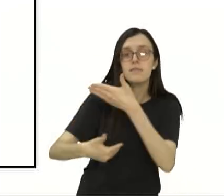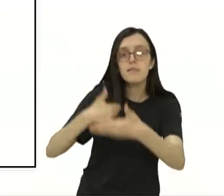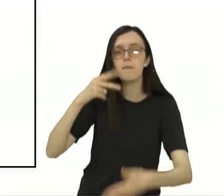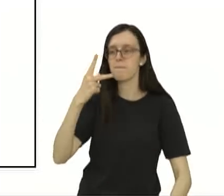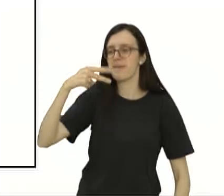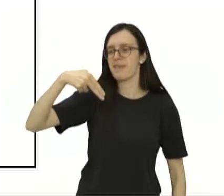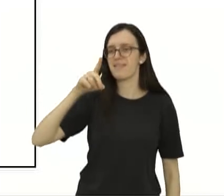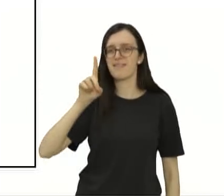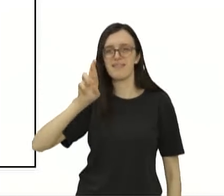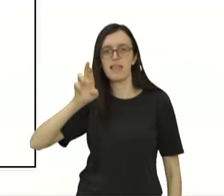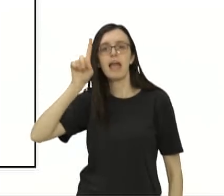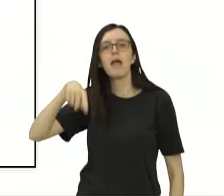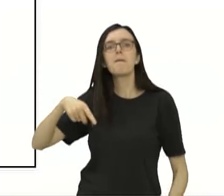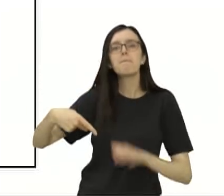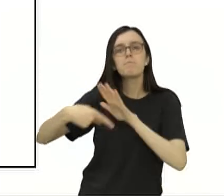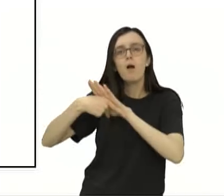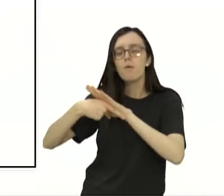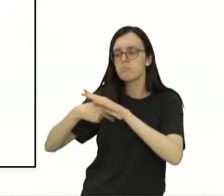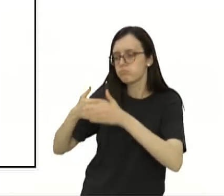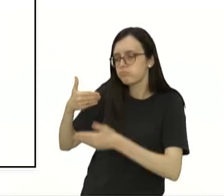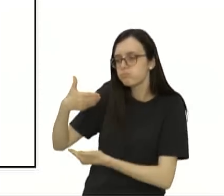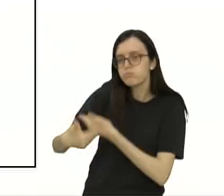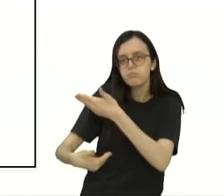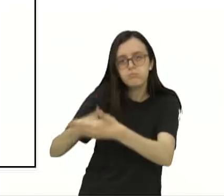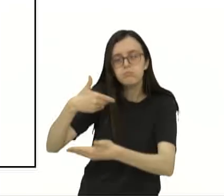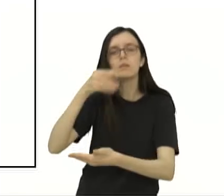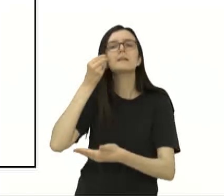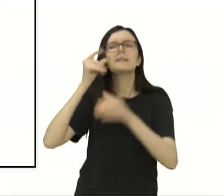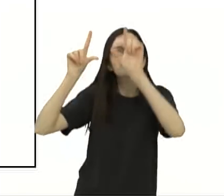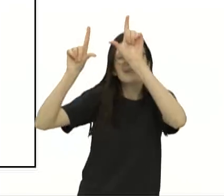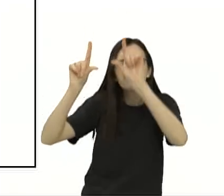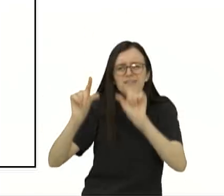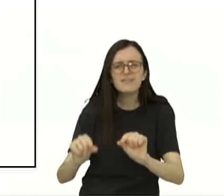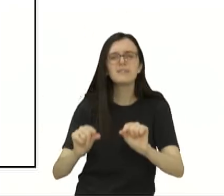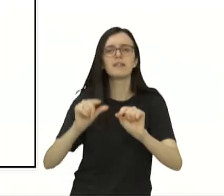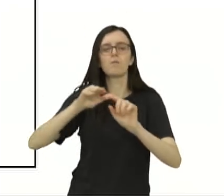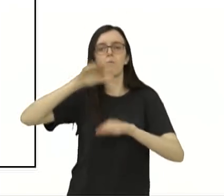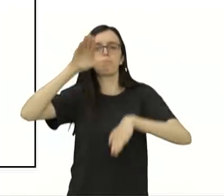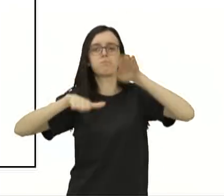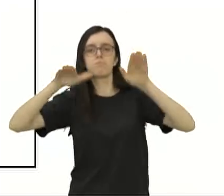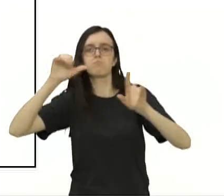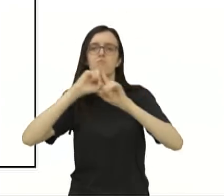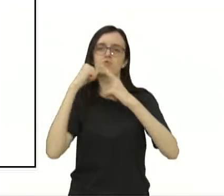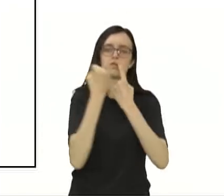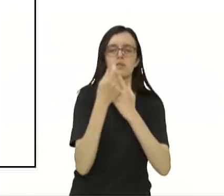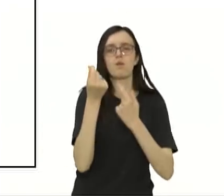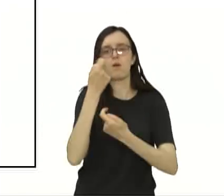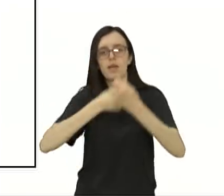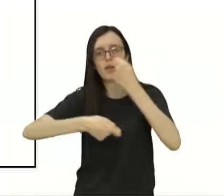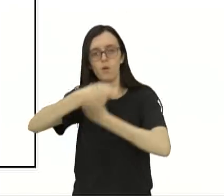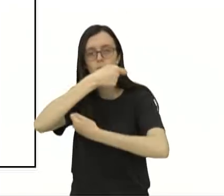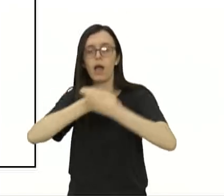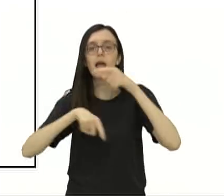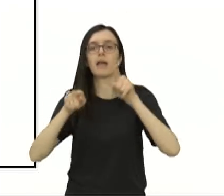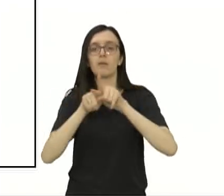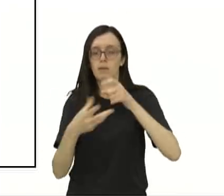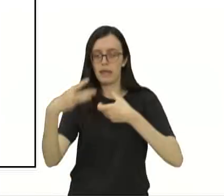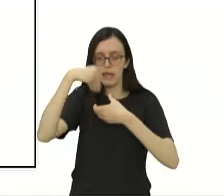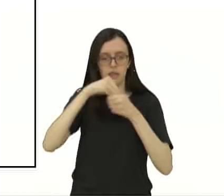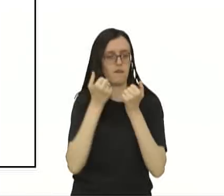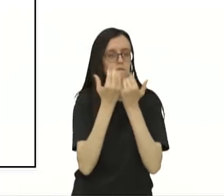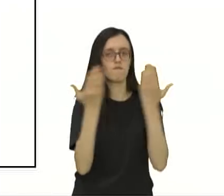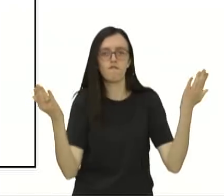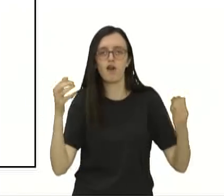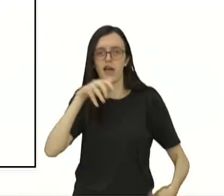PNDR, cuja finalidade é reduzir as desigualdades econômicas e sociais, intra- e